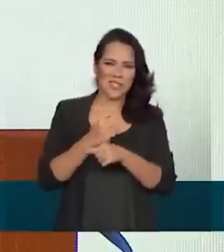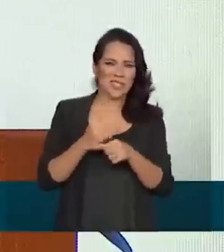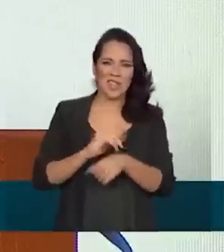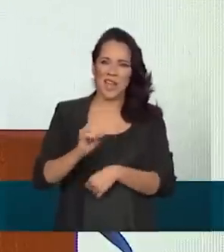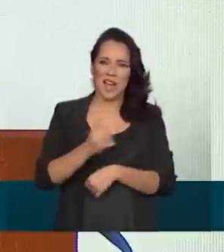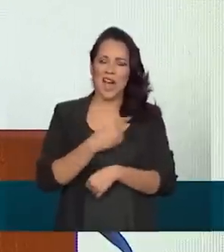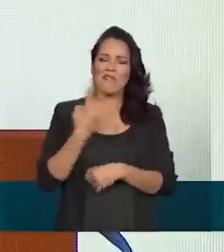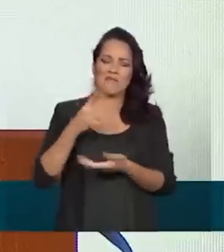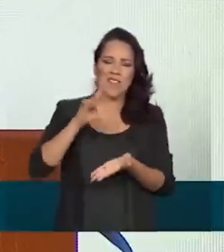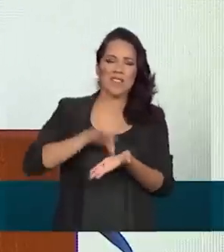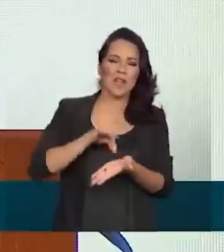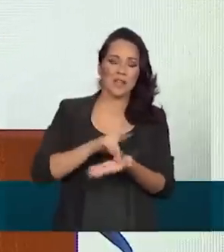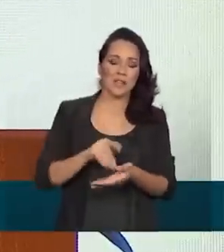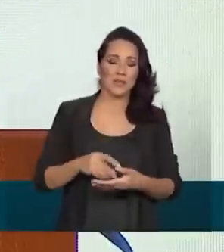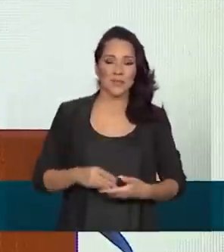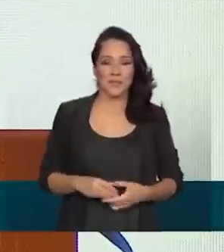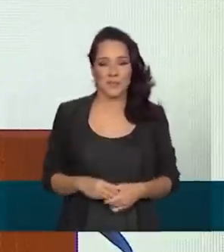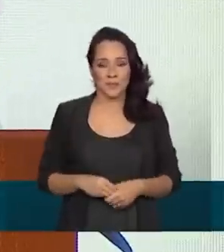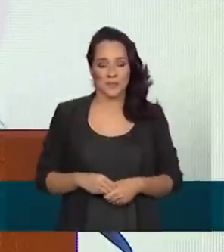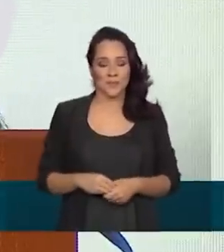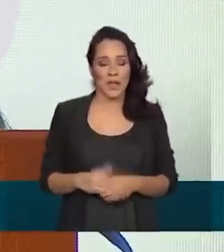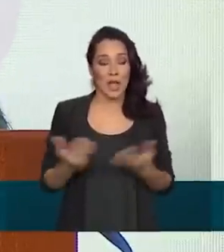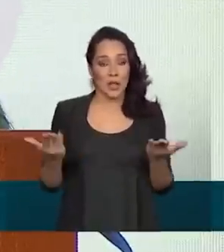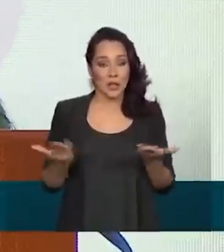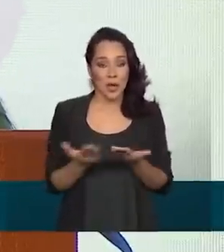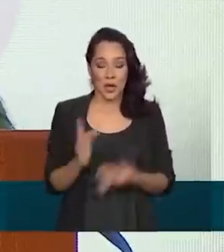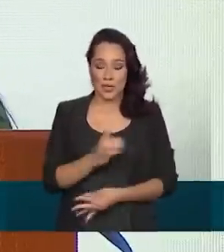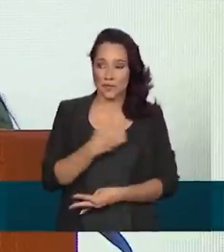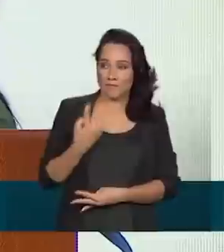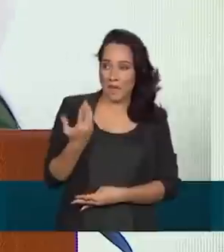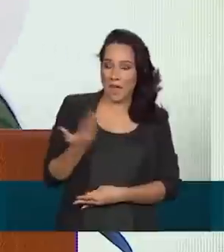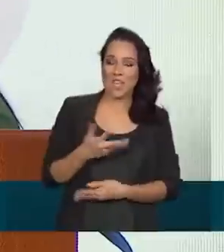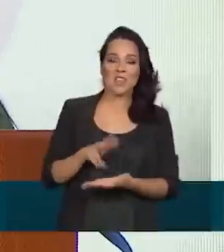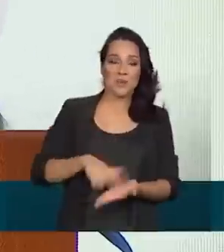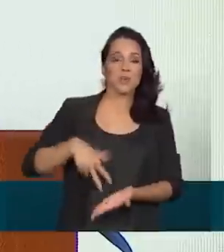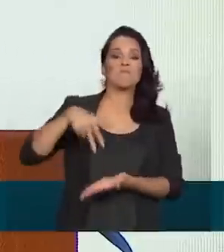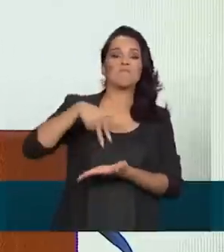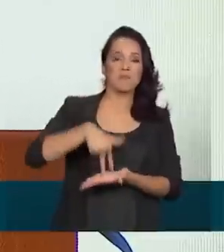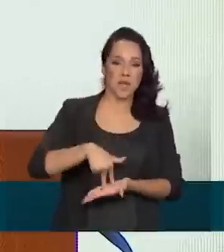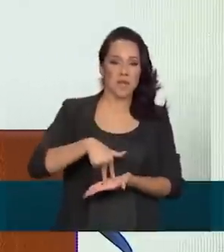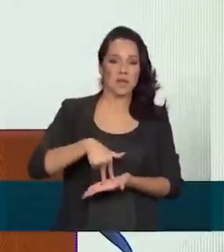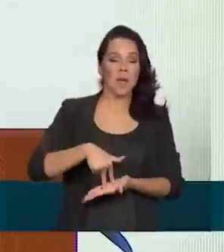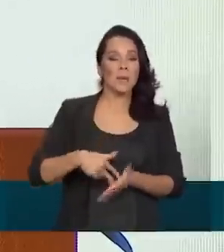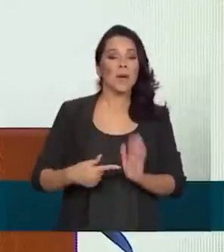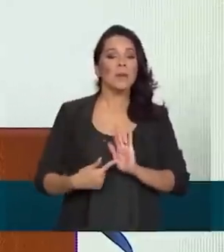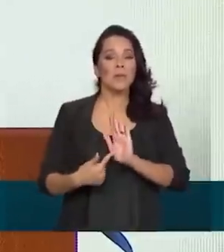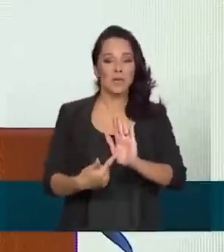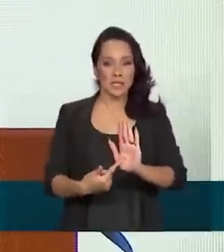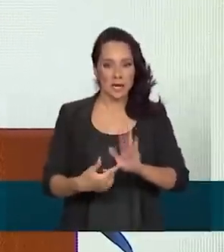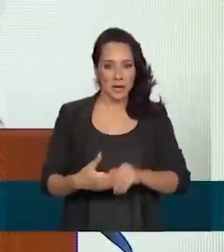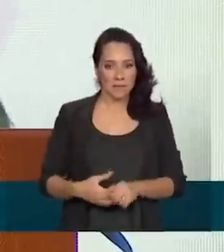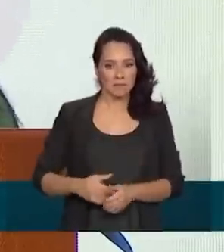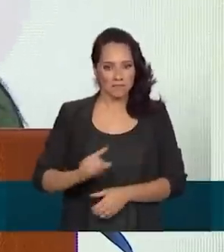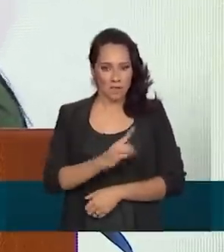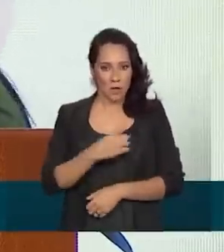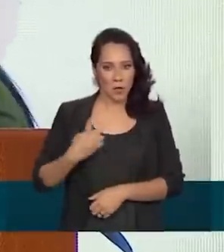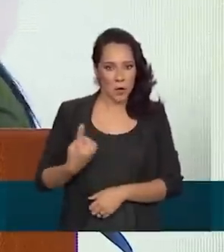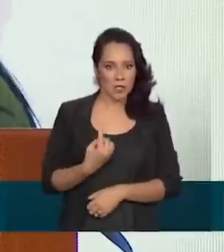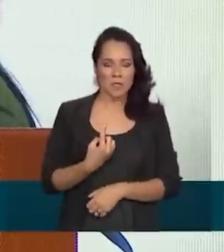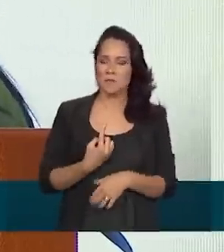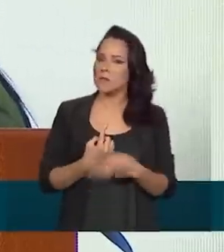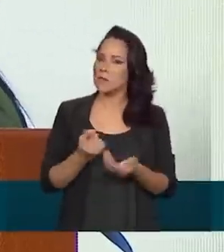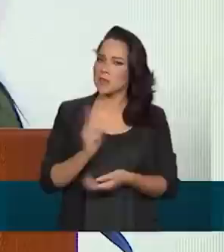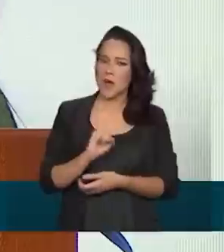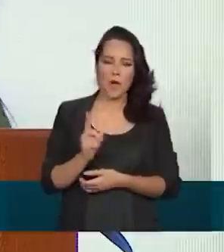nossa realidade. Estamos aqui de pé para mostrar que nós